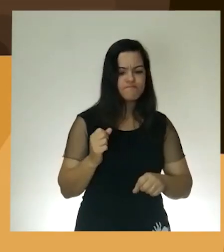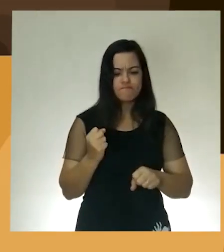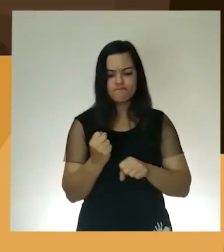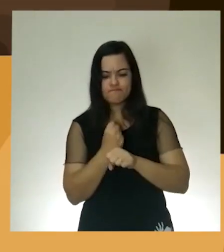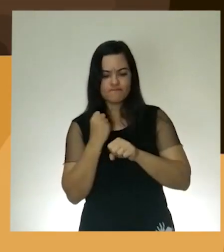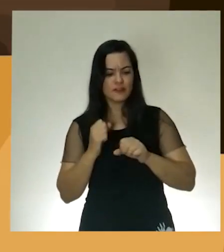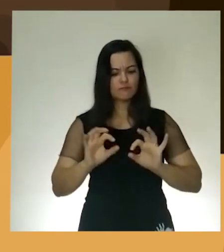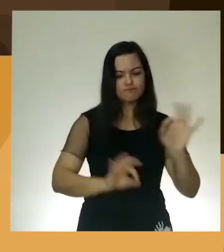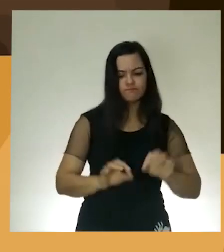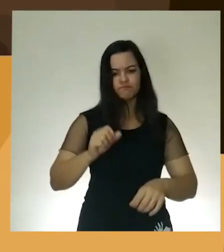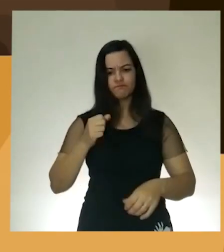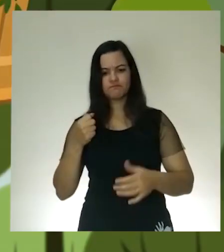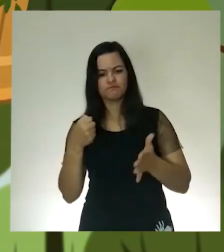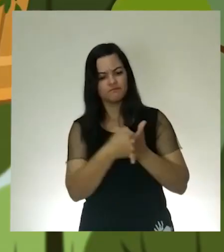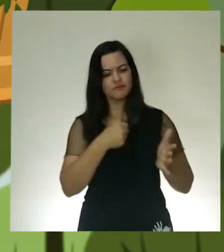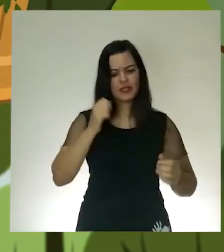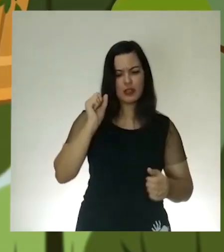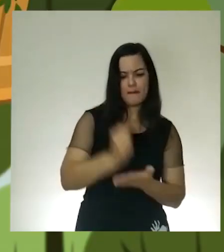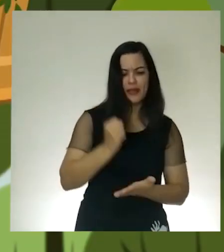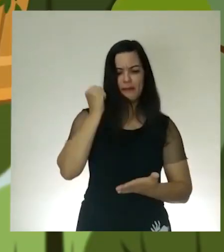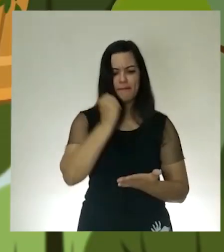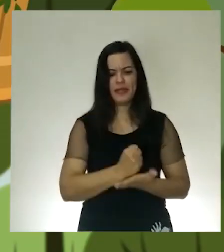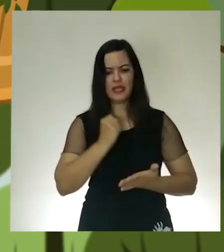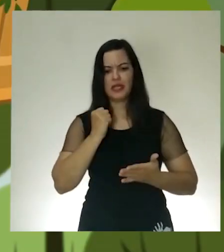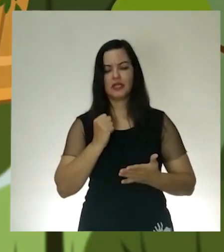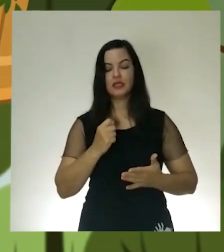Com nossa televisão sempre funciona.